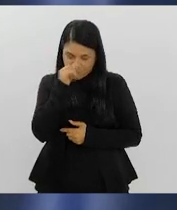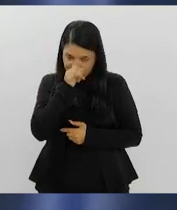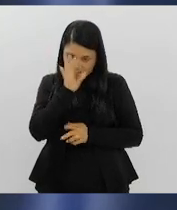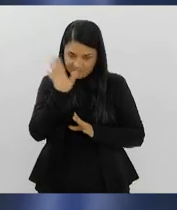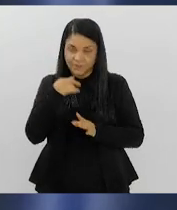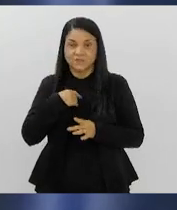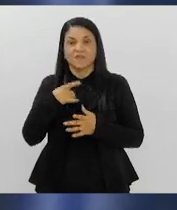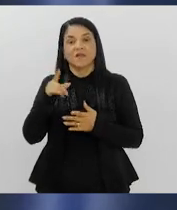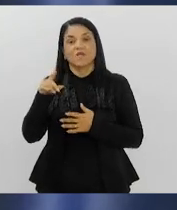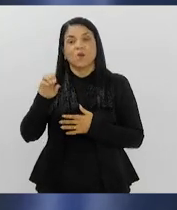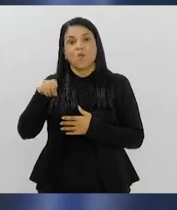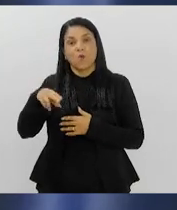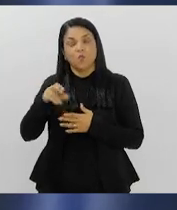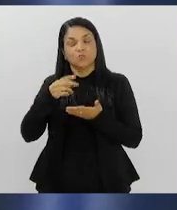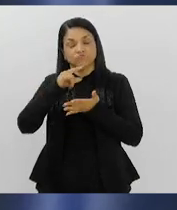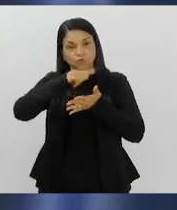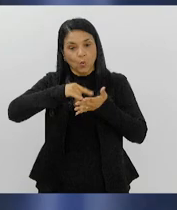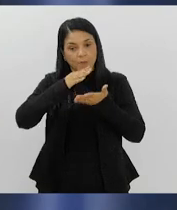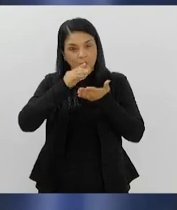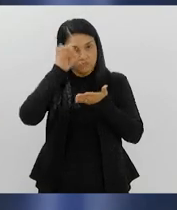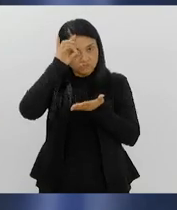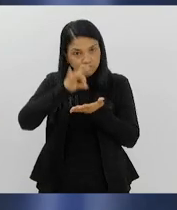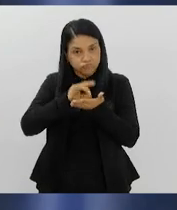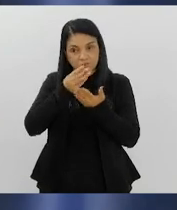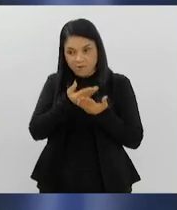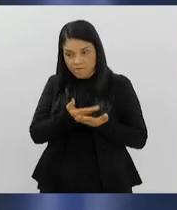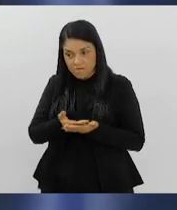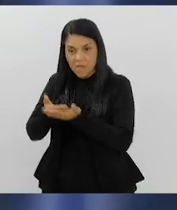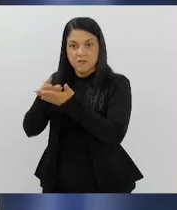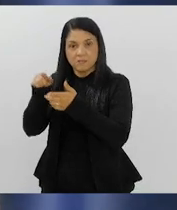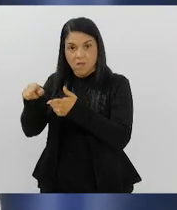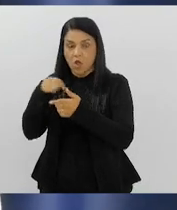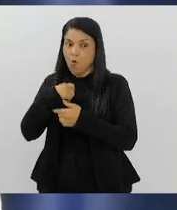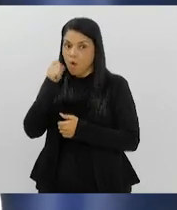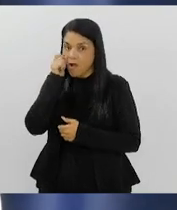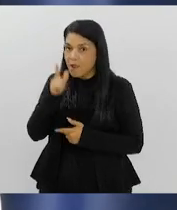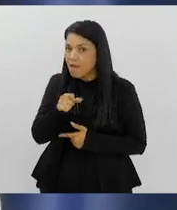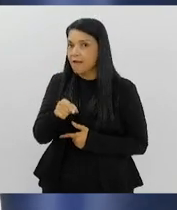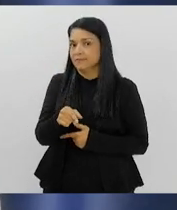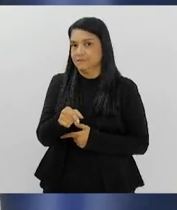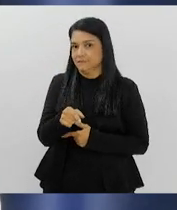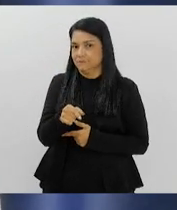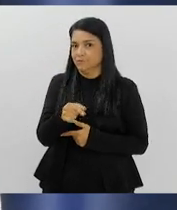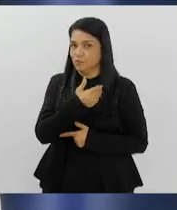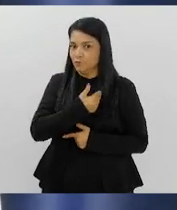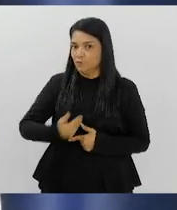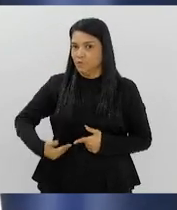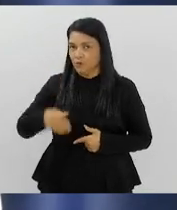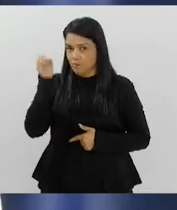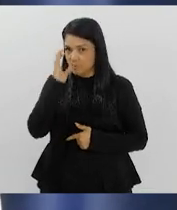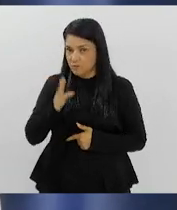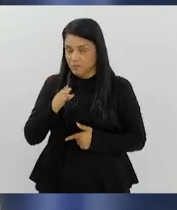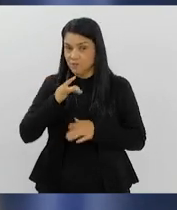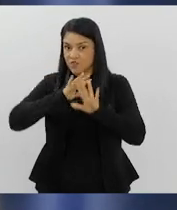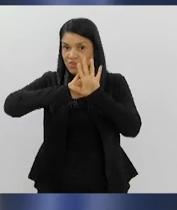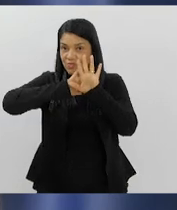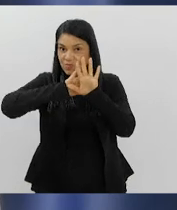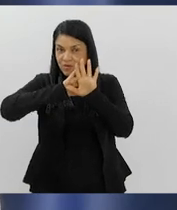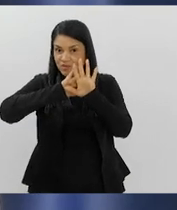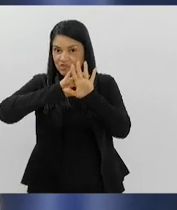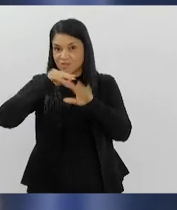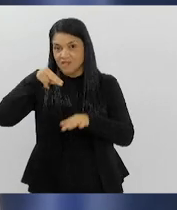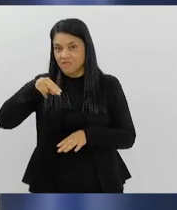enviasse um documento oficial ao governo brasileiro dizendo o seguinte: olha, está aí um alerta para vocês. Esse tipo de ideologia